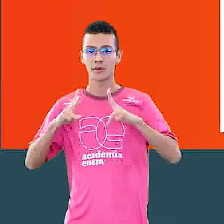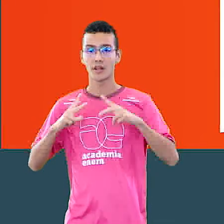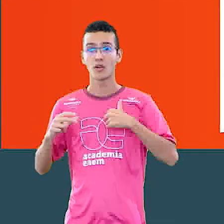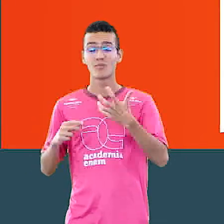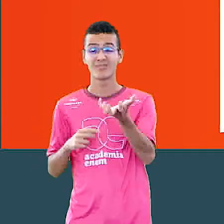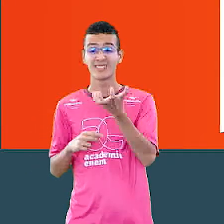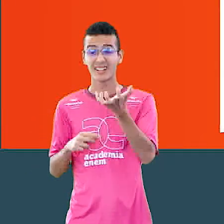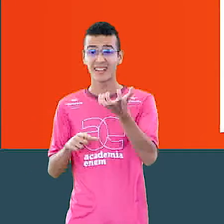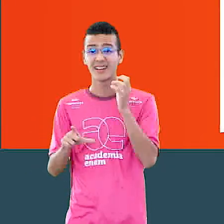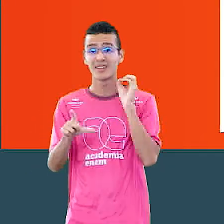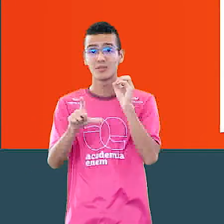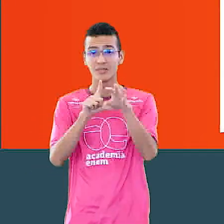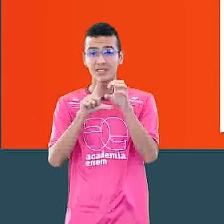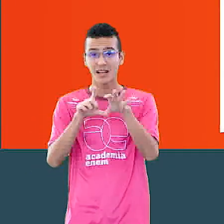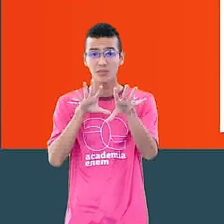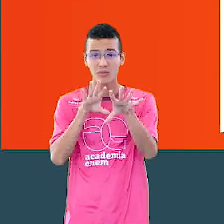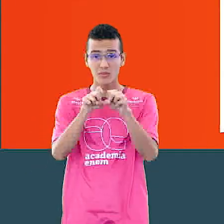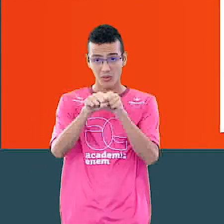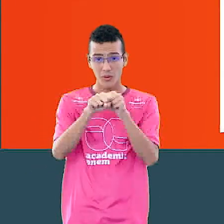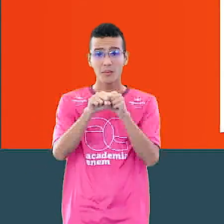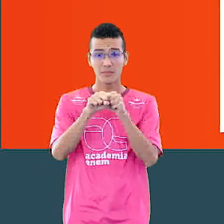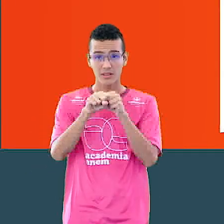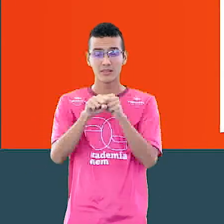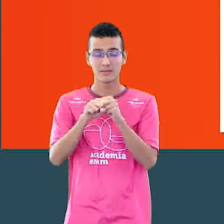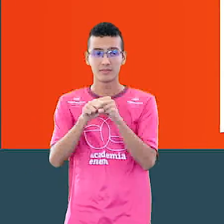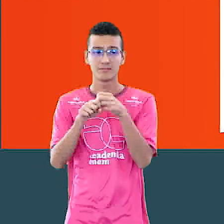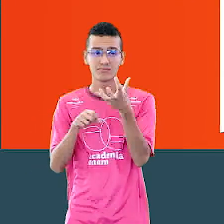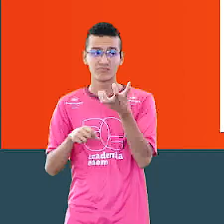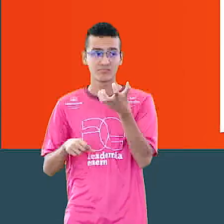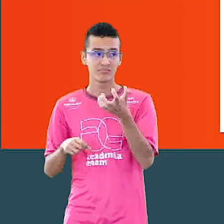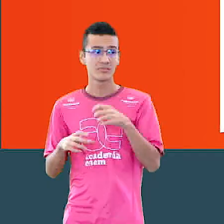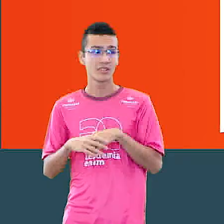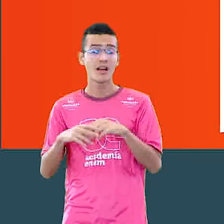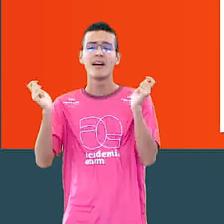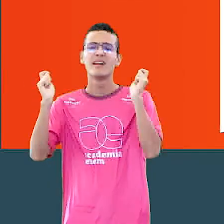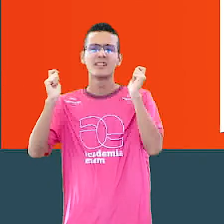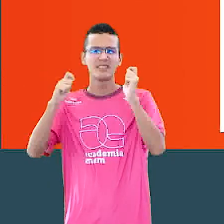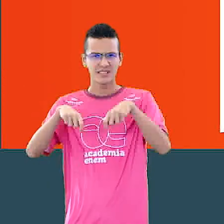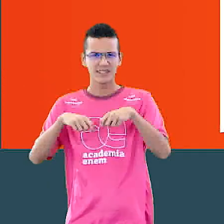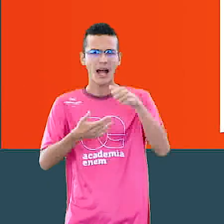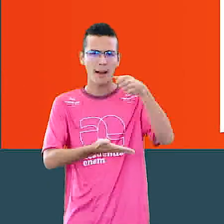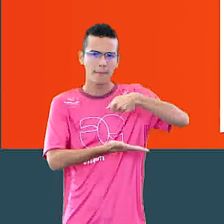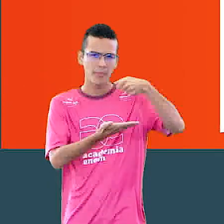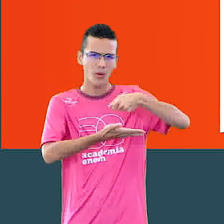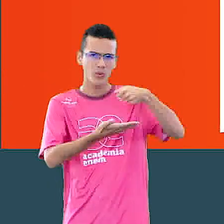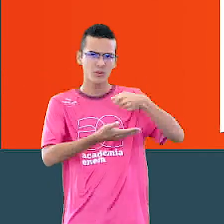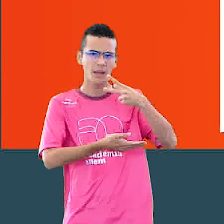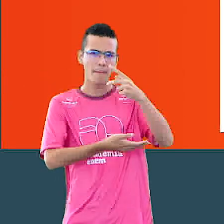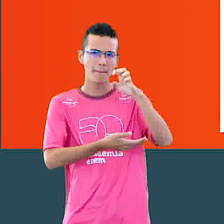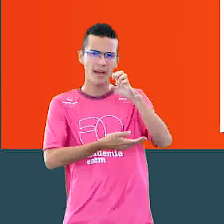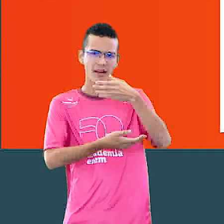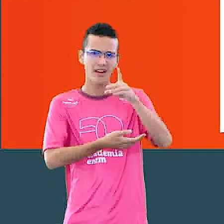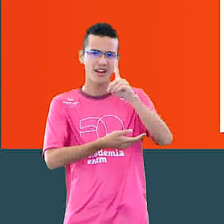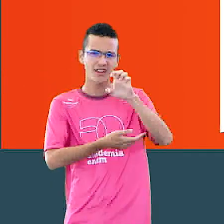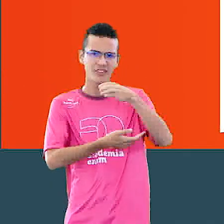teria acesso a esse pé de meia para licenciaturas, mesmo vindo de uma escola privada,